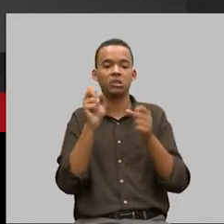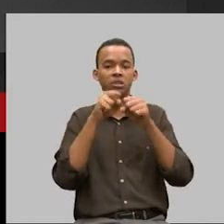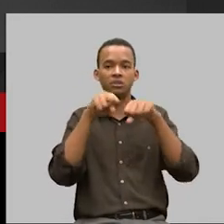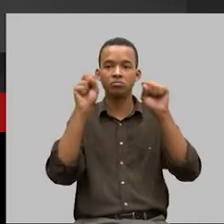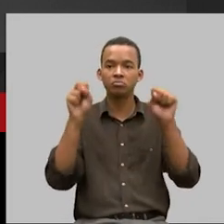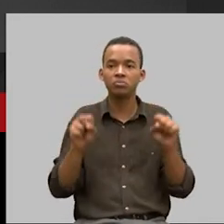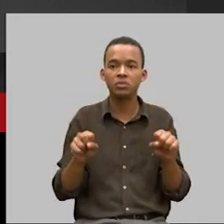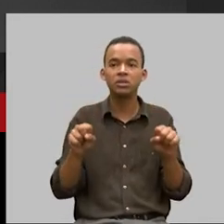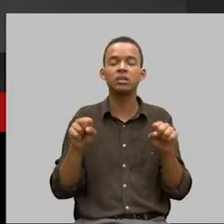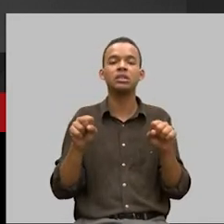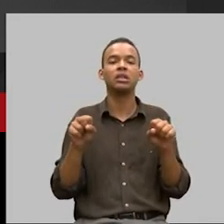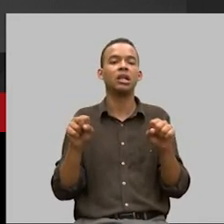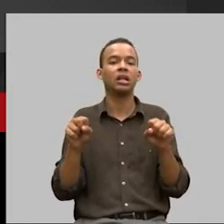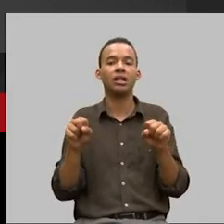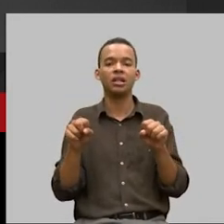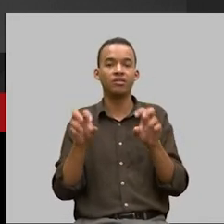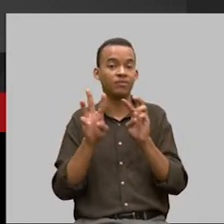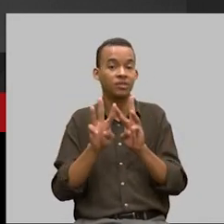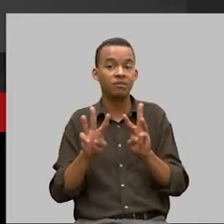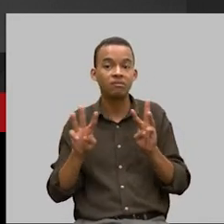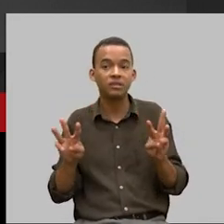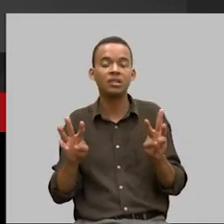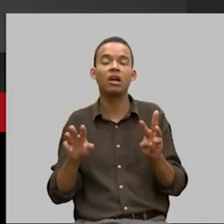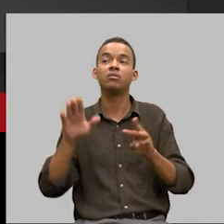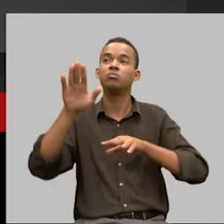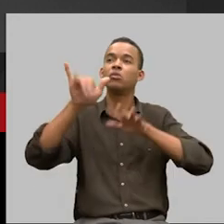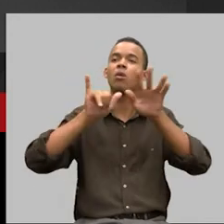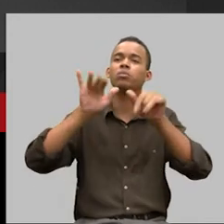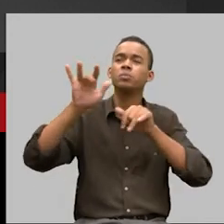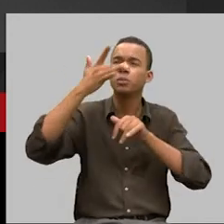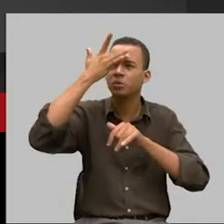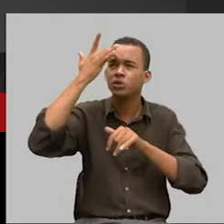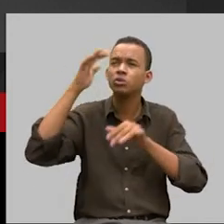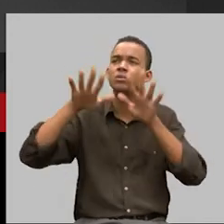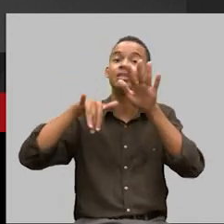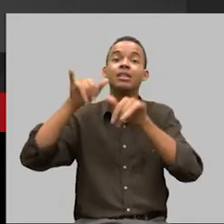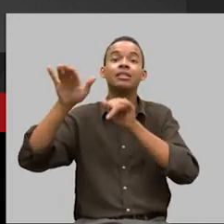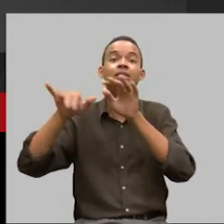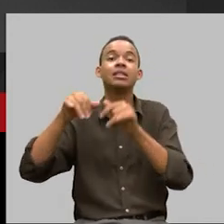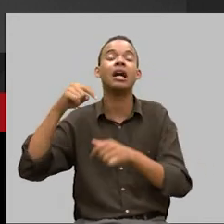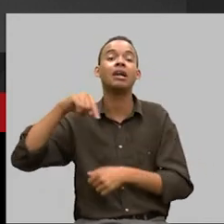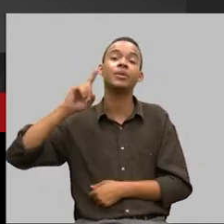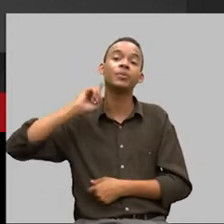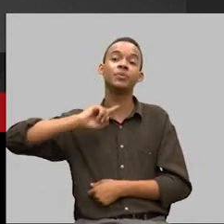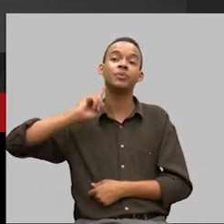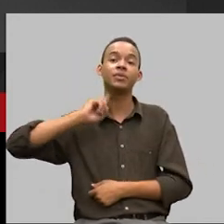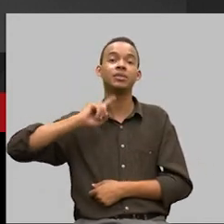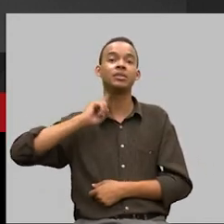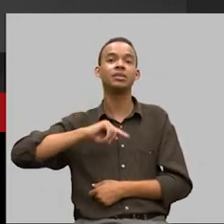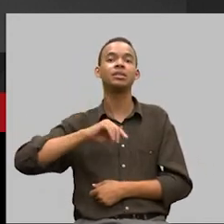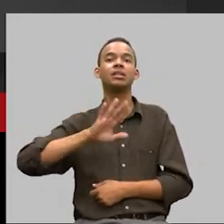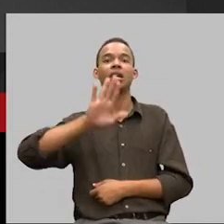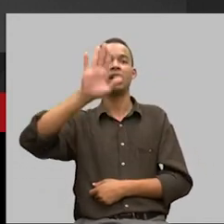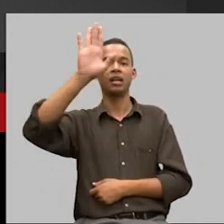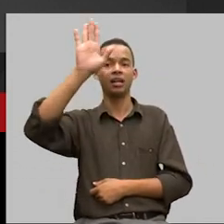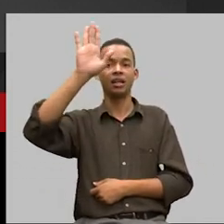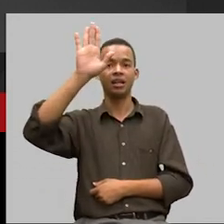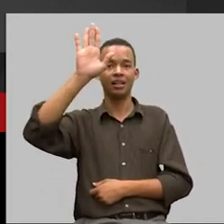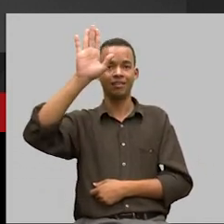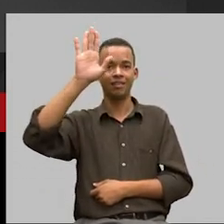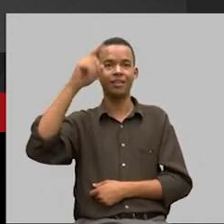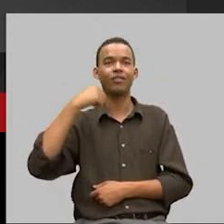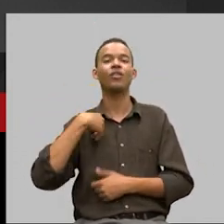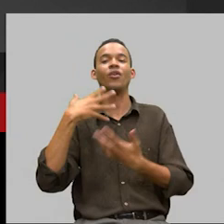âmbito nacional e fez a chamada pro povo aqui em Minas Gerais dizer assim pepeng eu tô aceitando o